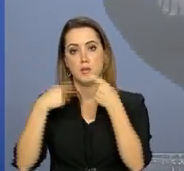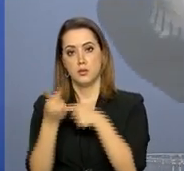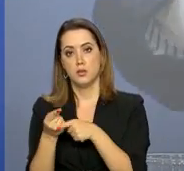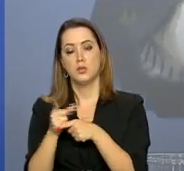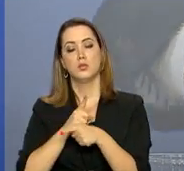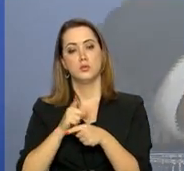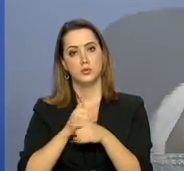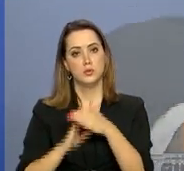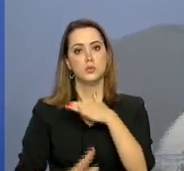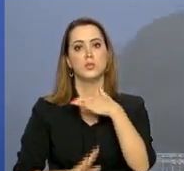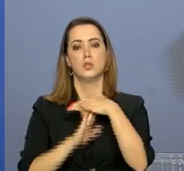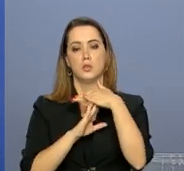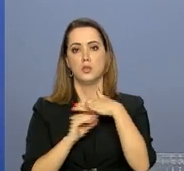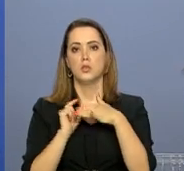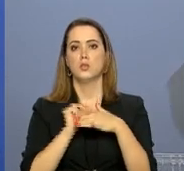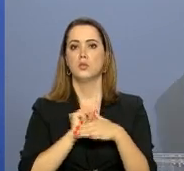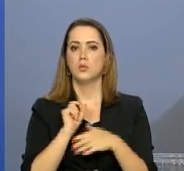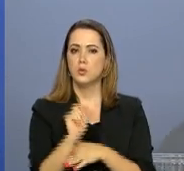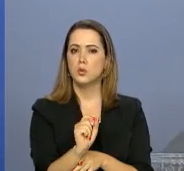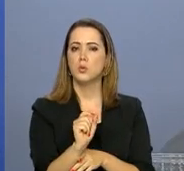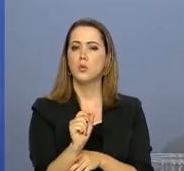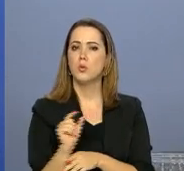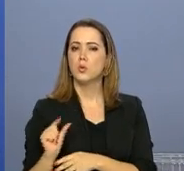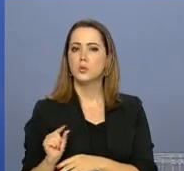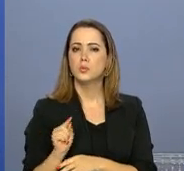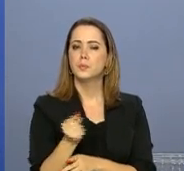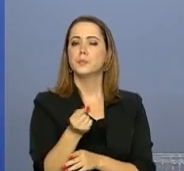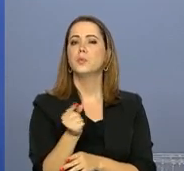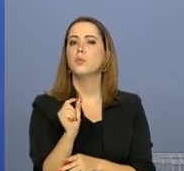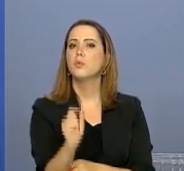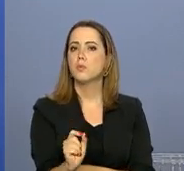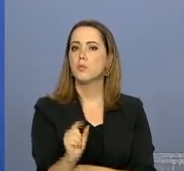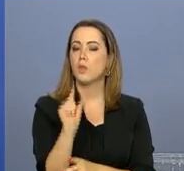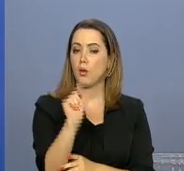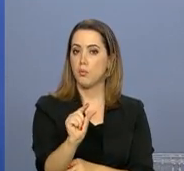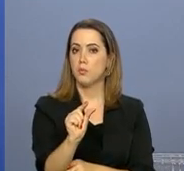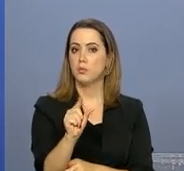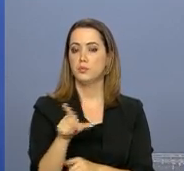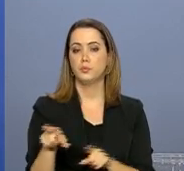de atingir um vale, um ponto mínimo,